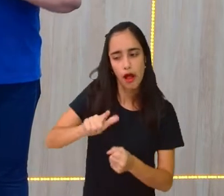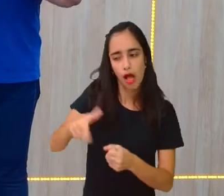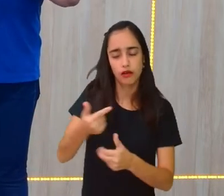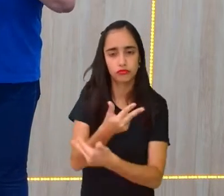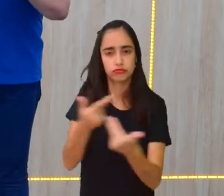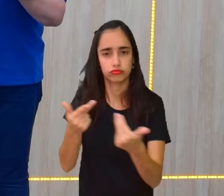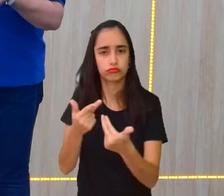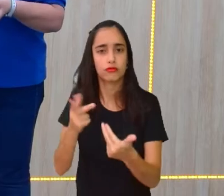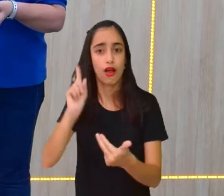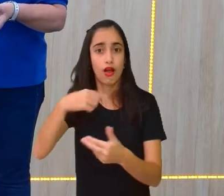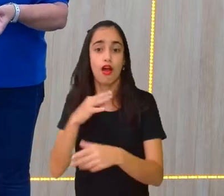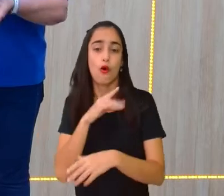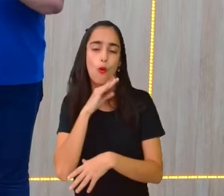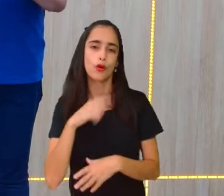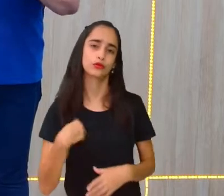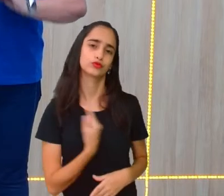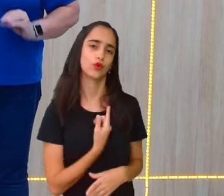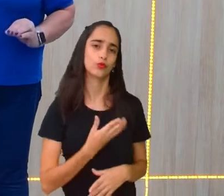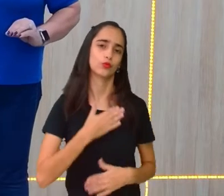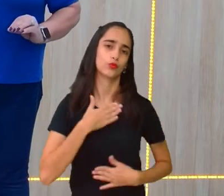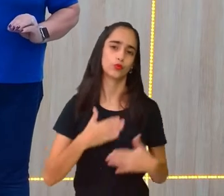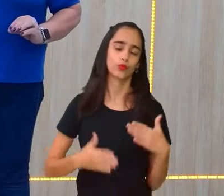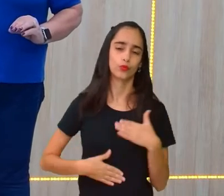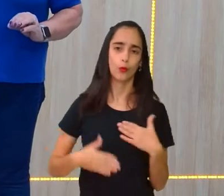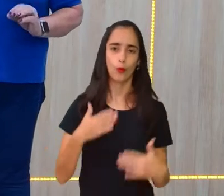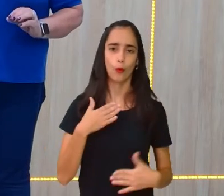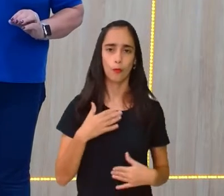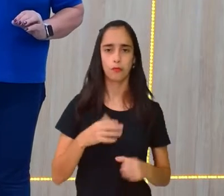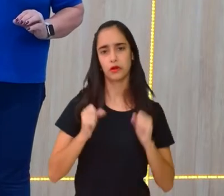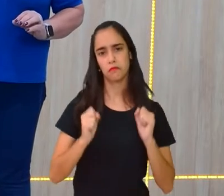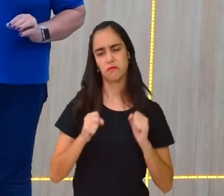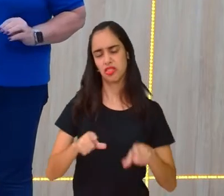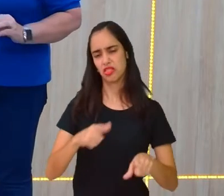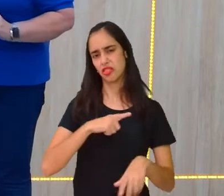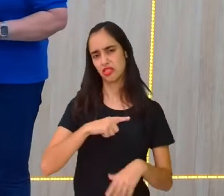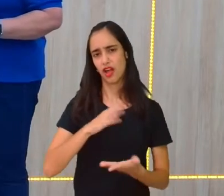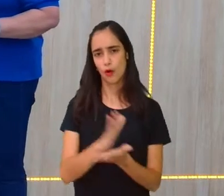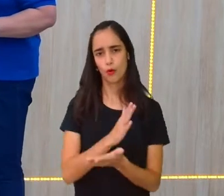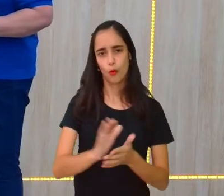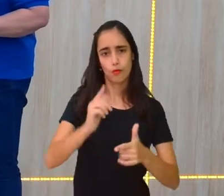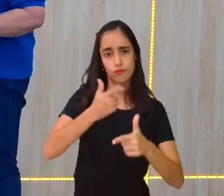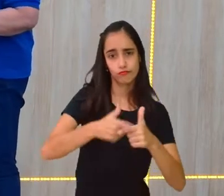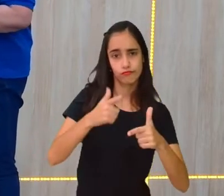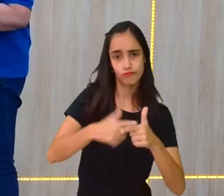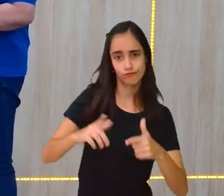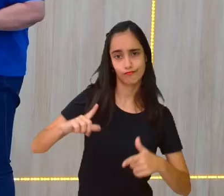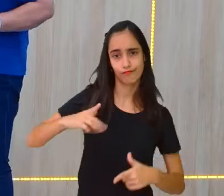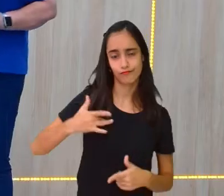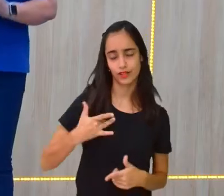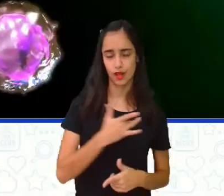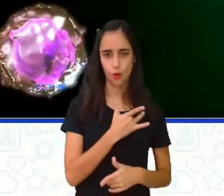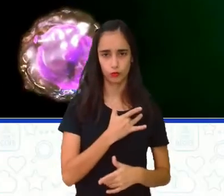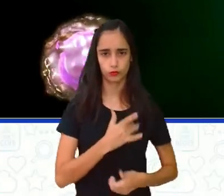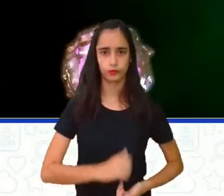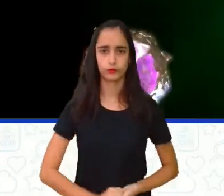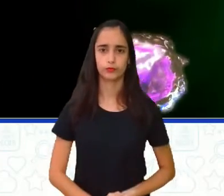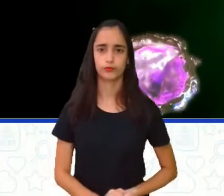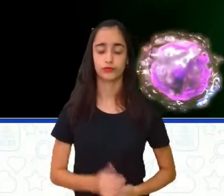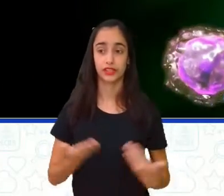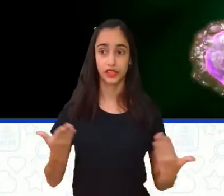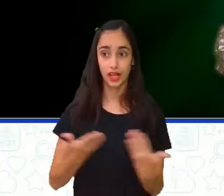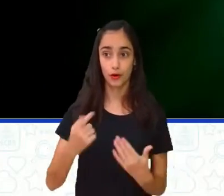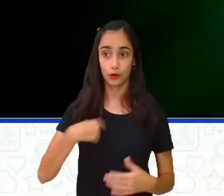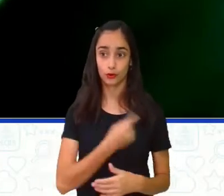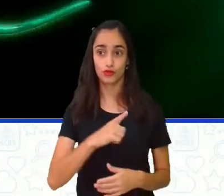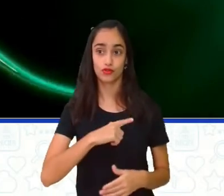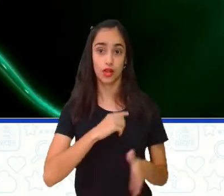seja, aquilo que no nosso corpo poderá causar alguma doença. E aí, nós temos uma